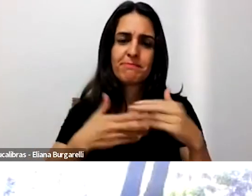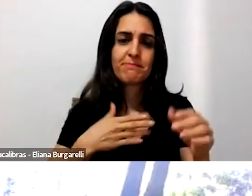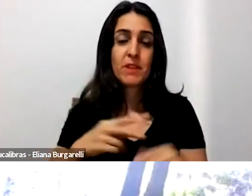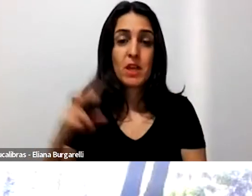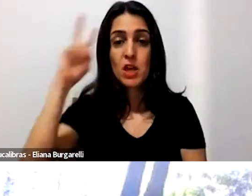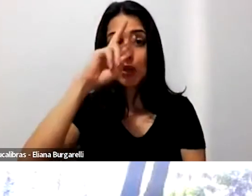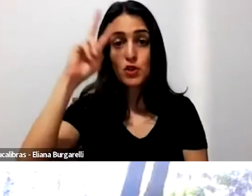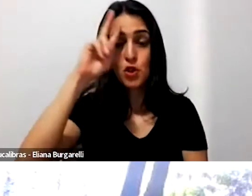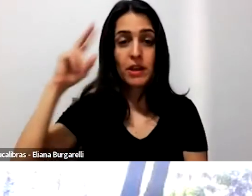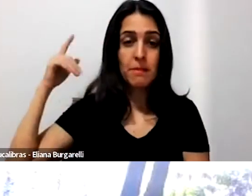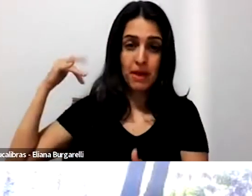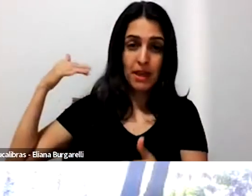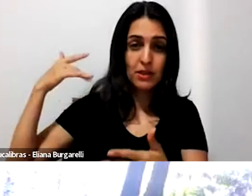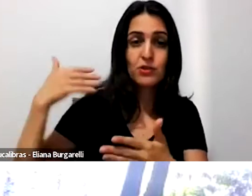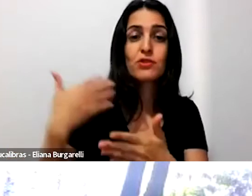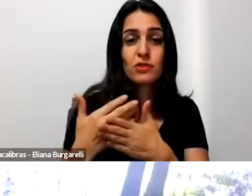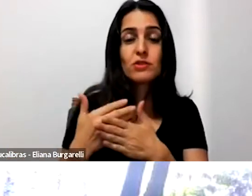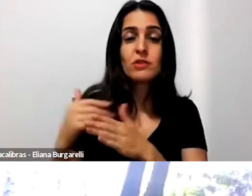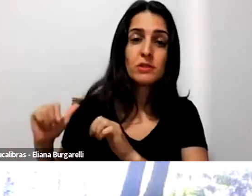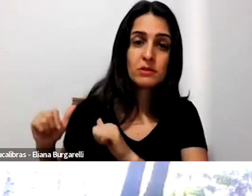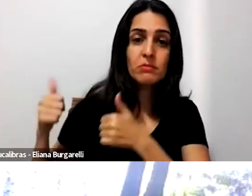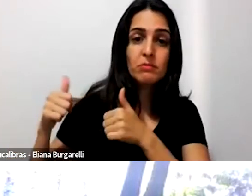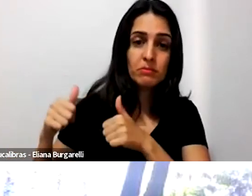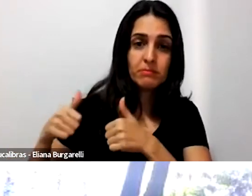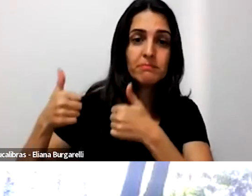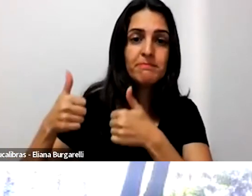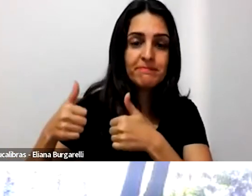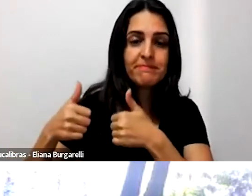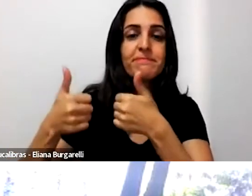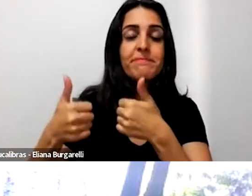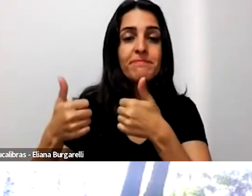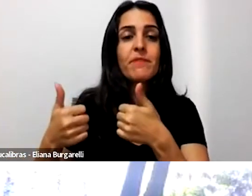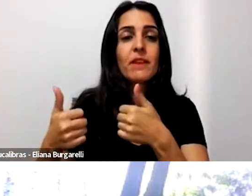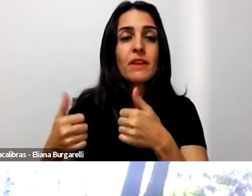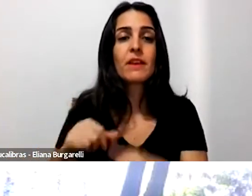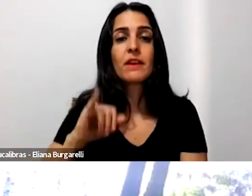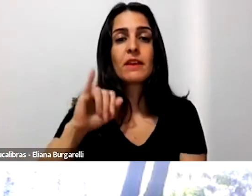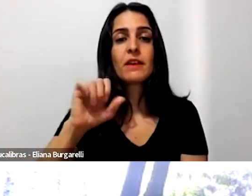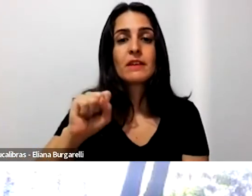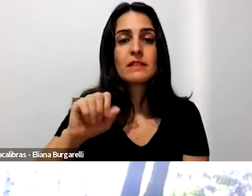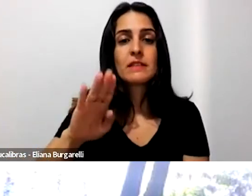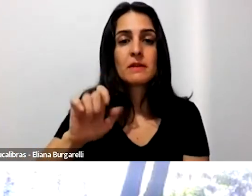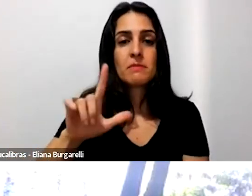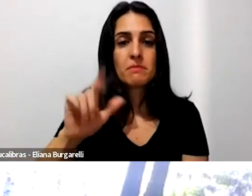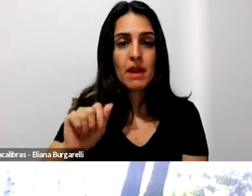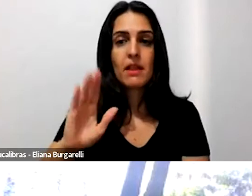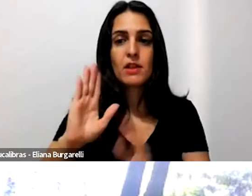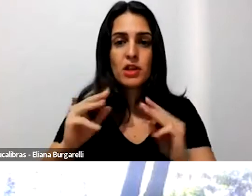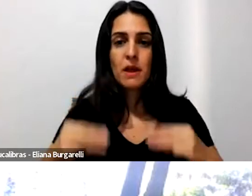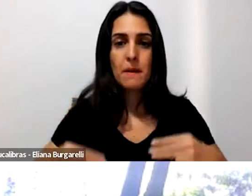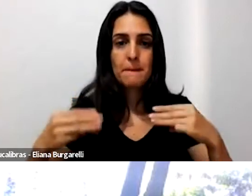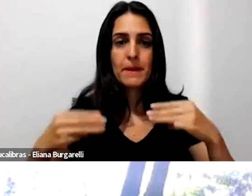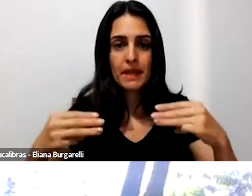civil brasileira. Como vocês sabem, as políticas ambientais em relação à Amazônia, independentemente